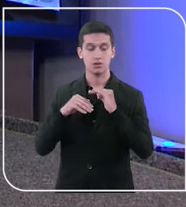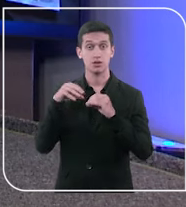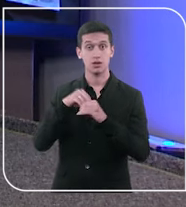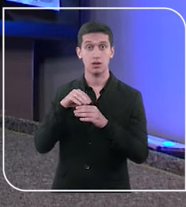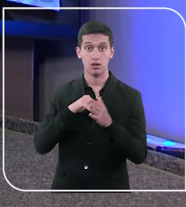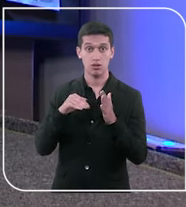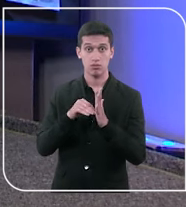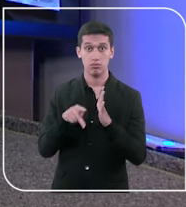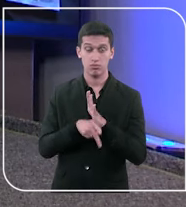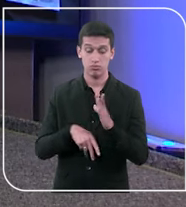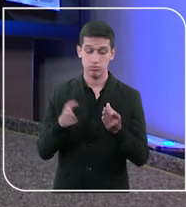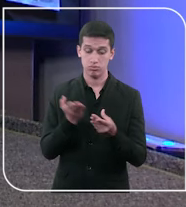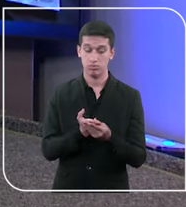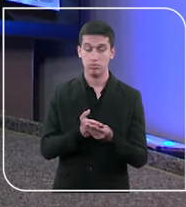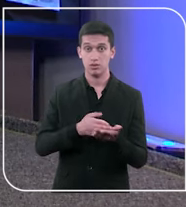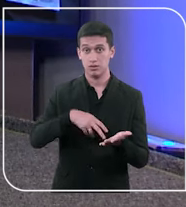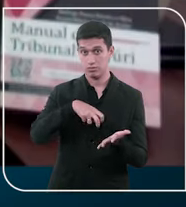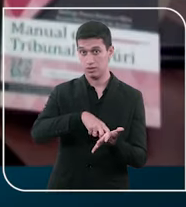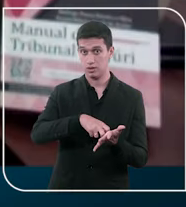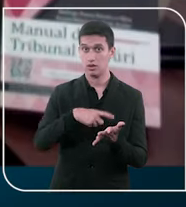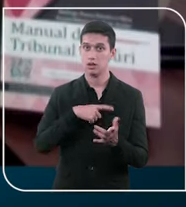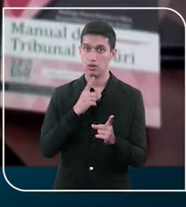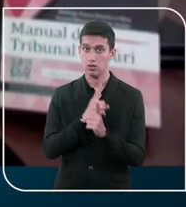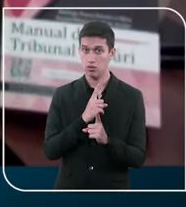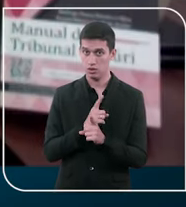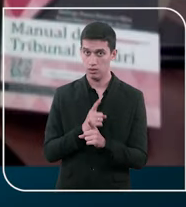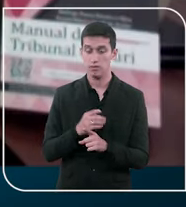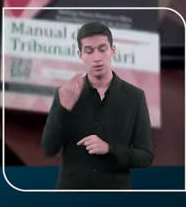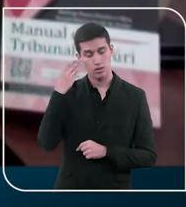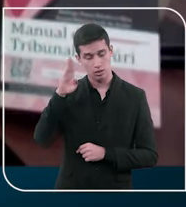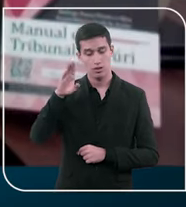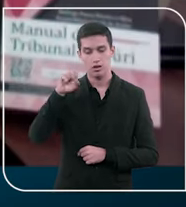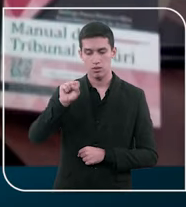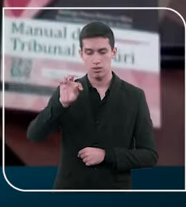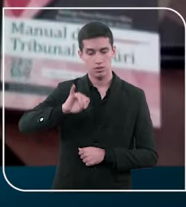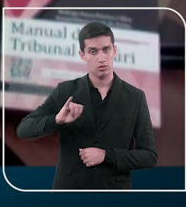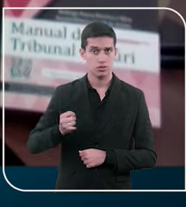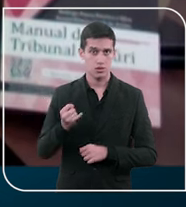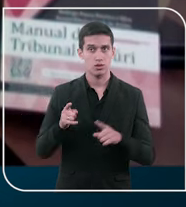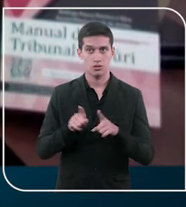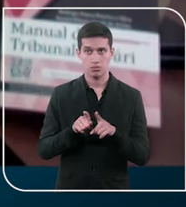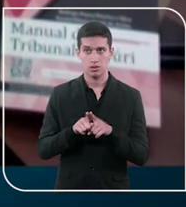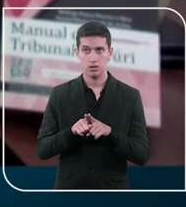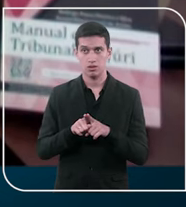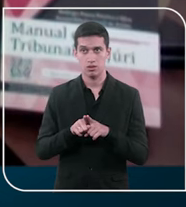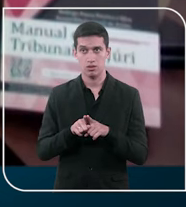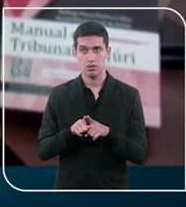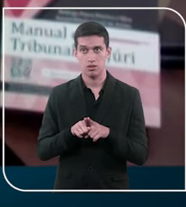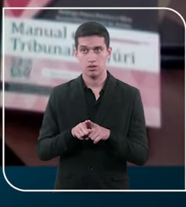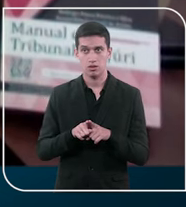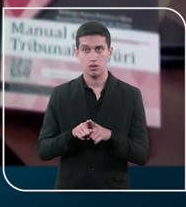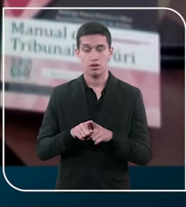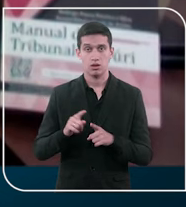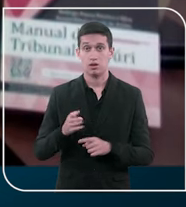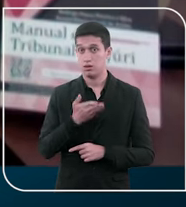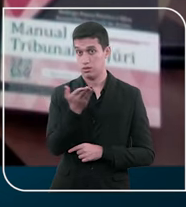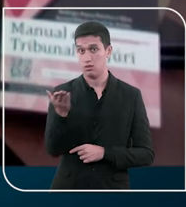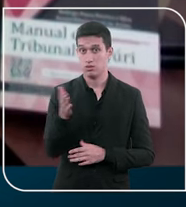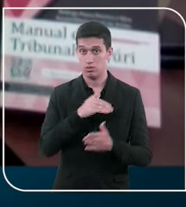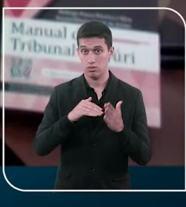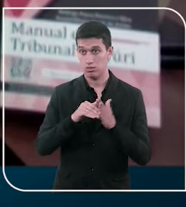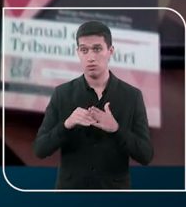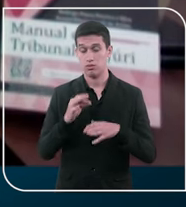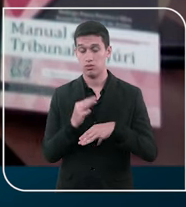diversos avanços na esfera do processo penal, eles são capitaneados principalmente pelo STJ, né? Então,